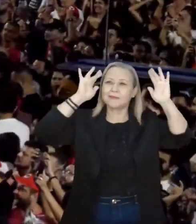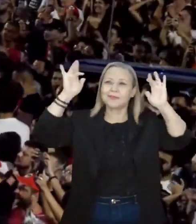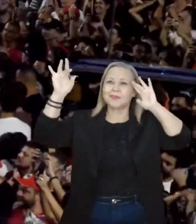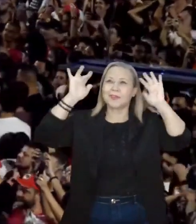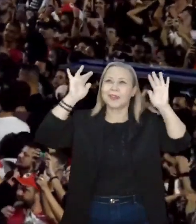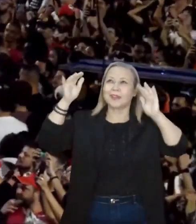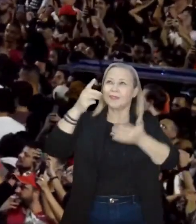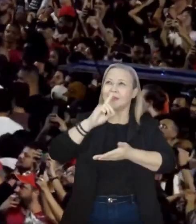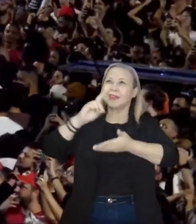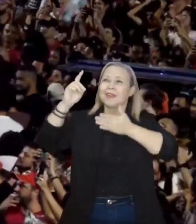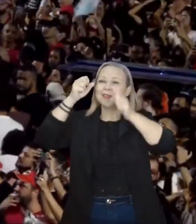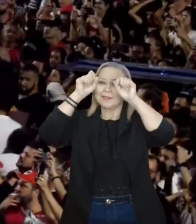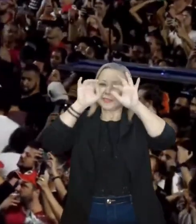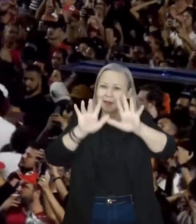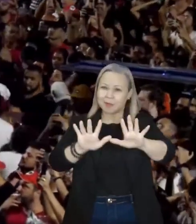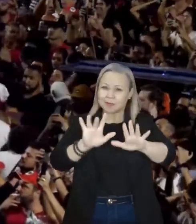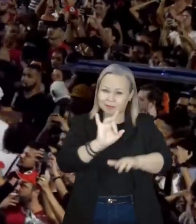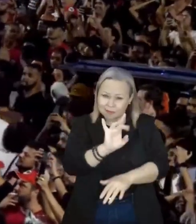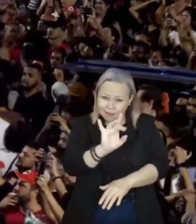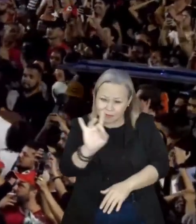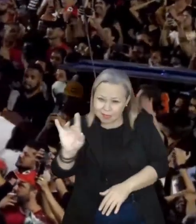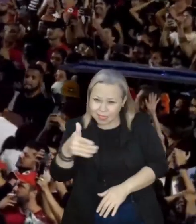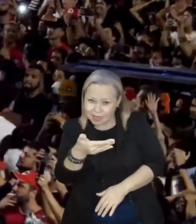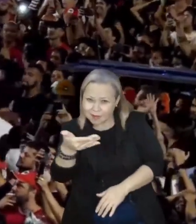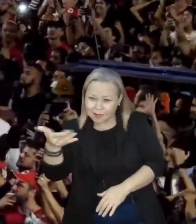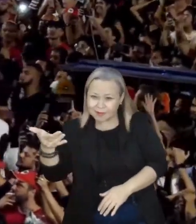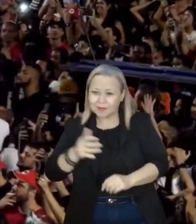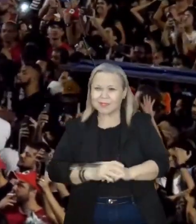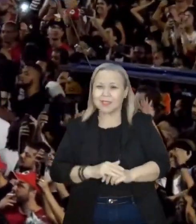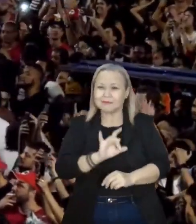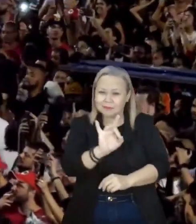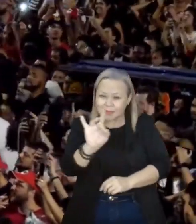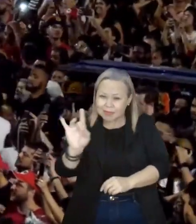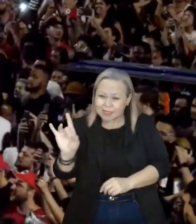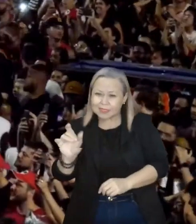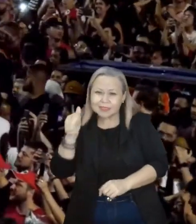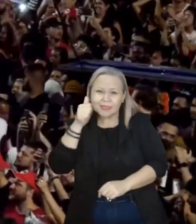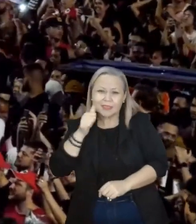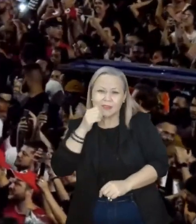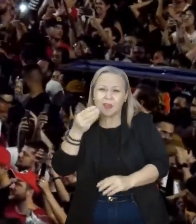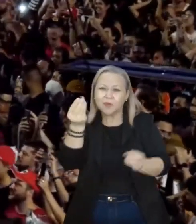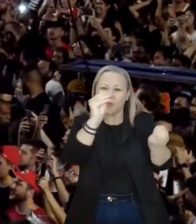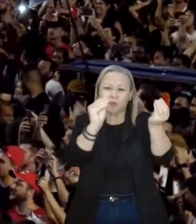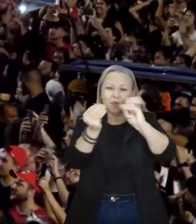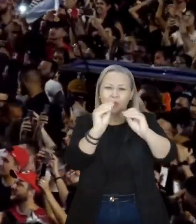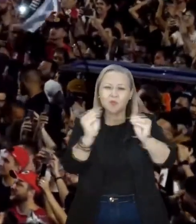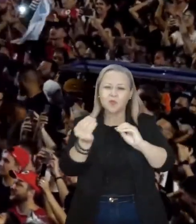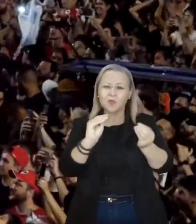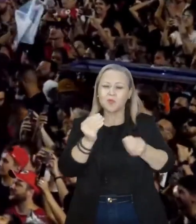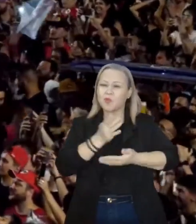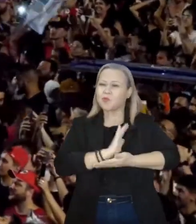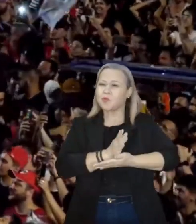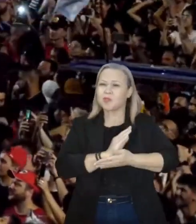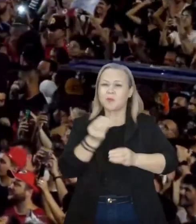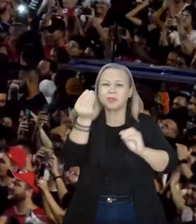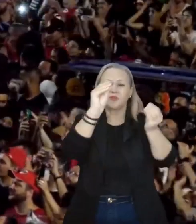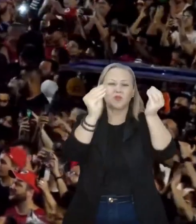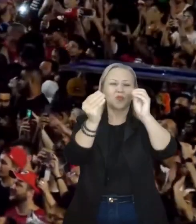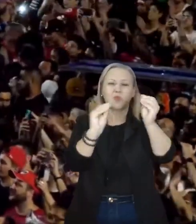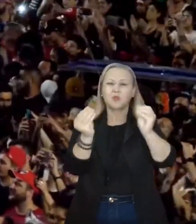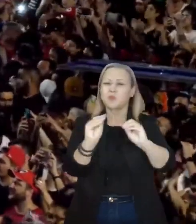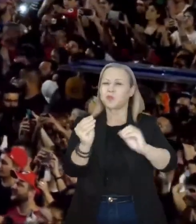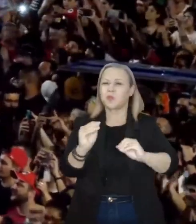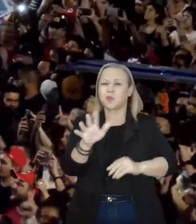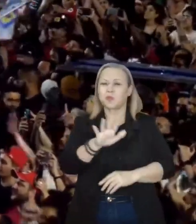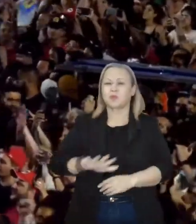Deus abençoe a cada um de vocês, a cada uma, e um beijo no coração. Um beijo no coração de